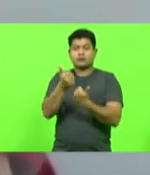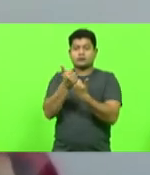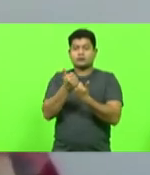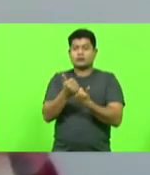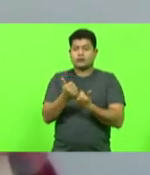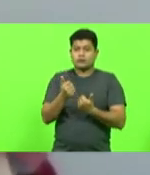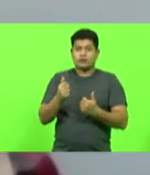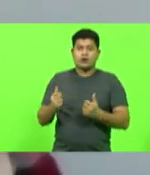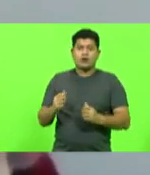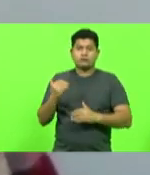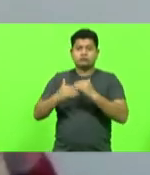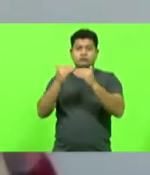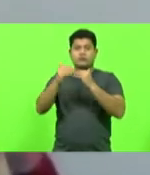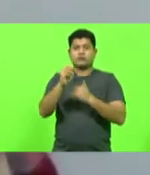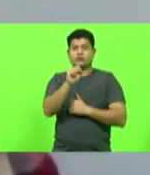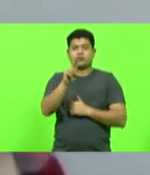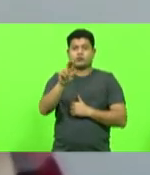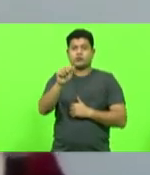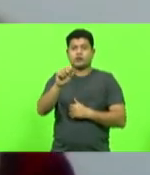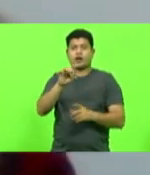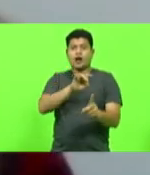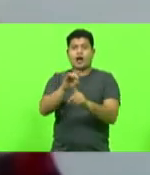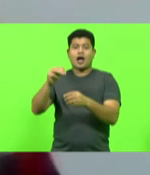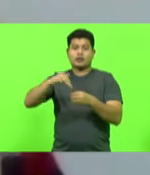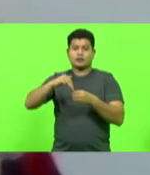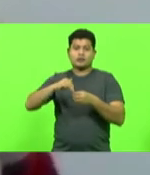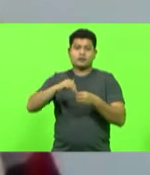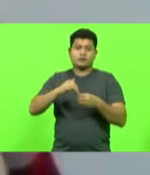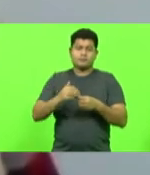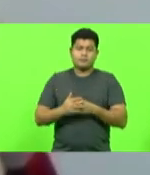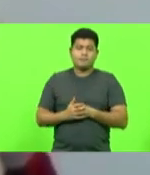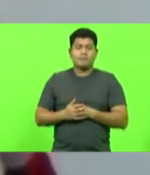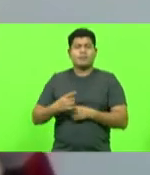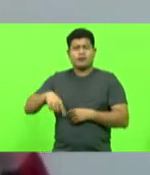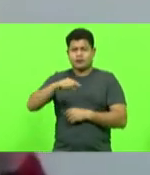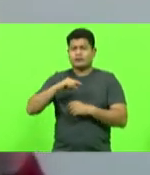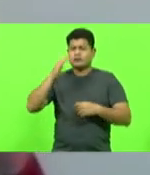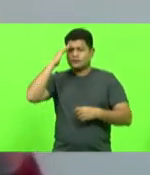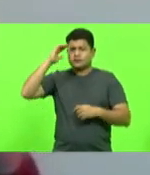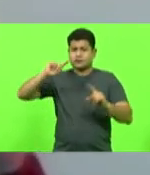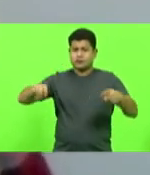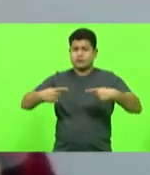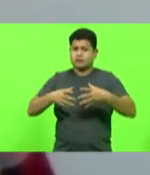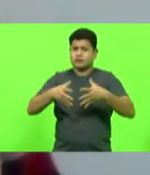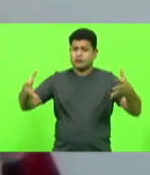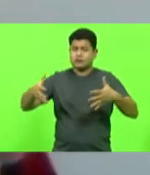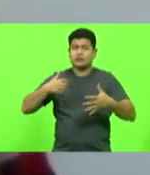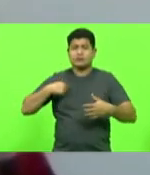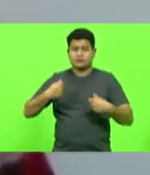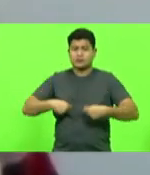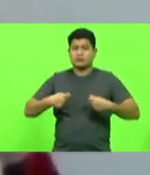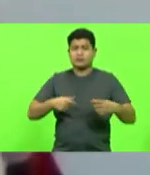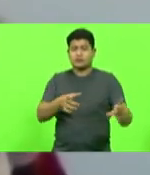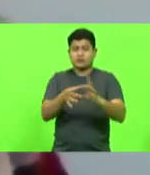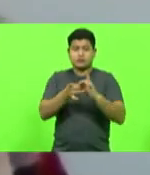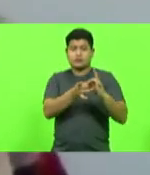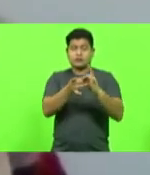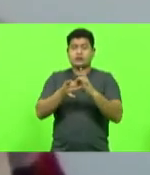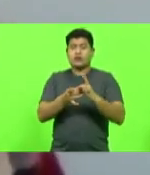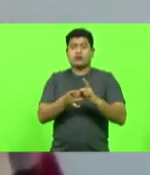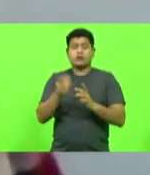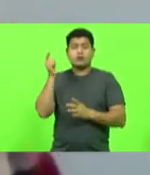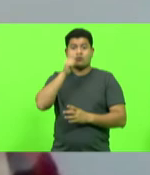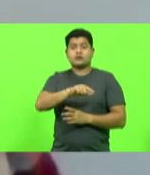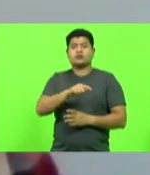município. Sabemos que os desafios são grandes e necessitam de um esforço conjunto para alcançarmos uma situação